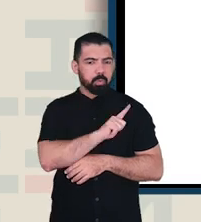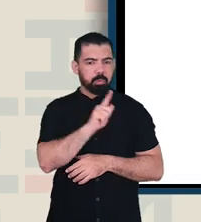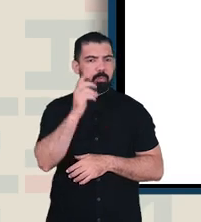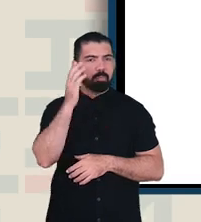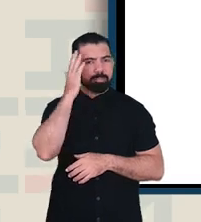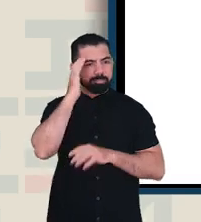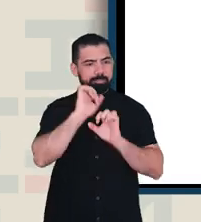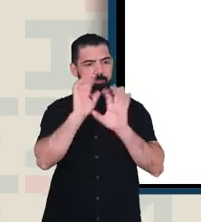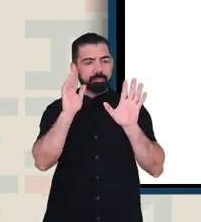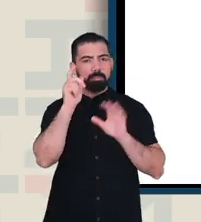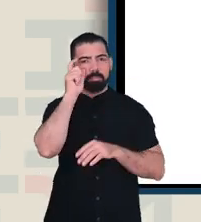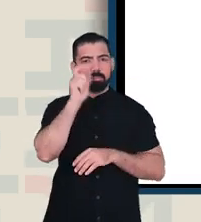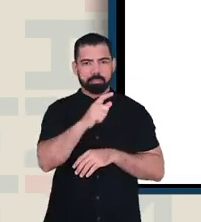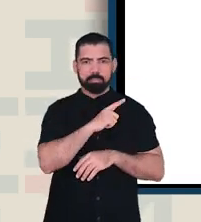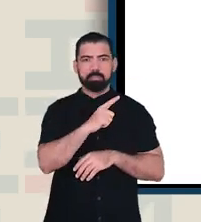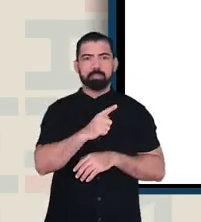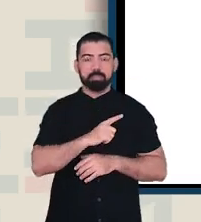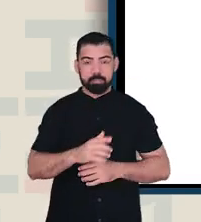parece interessante.